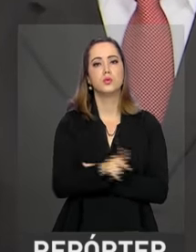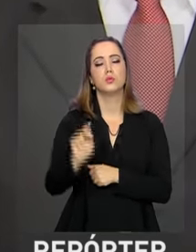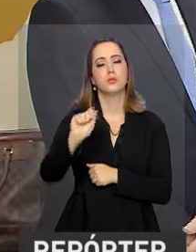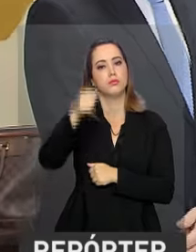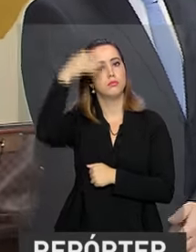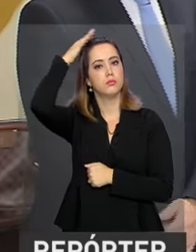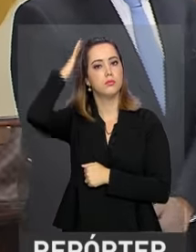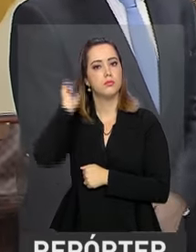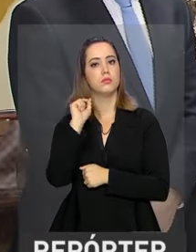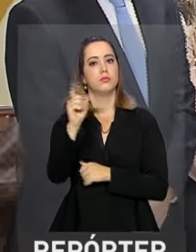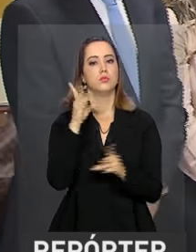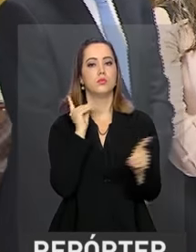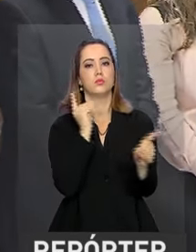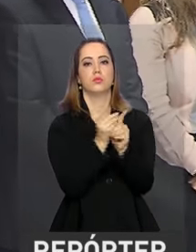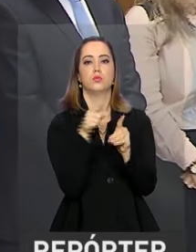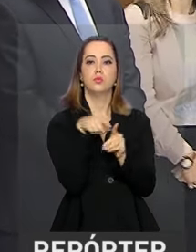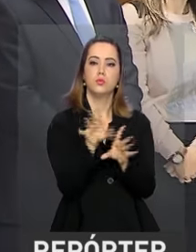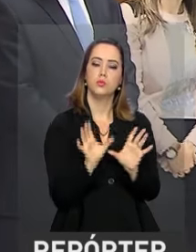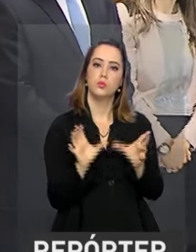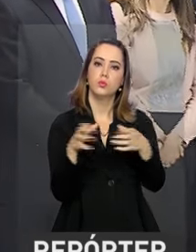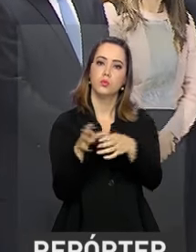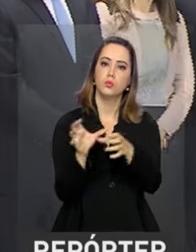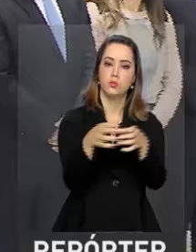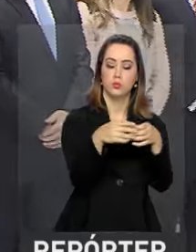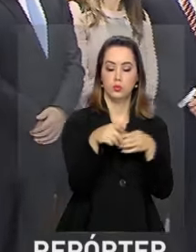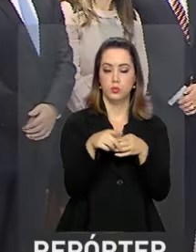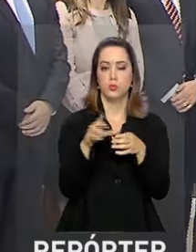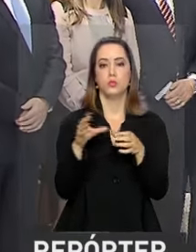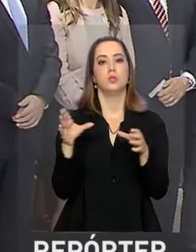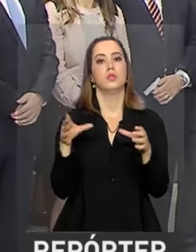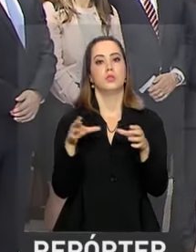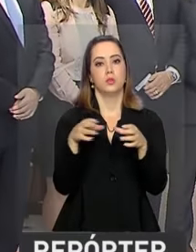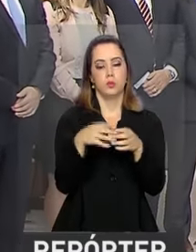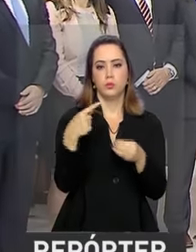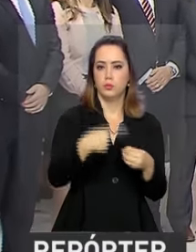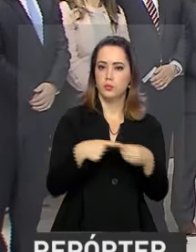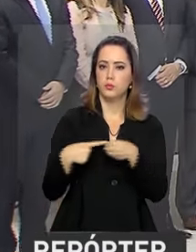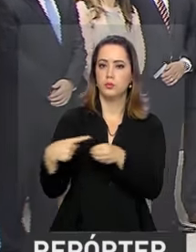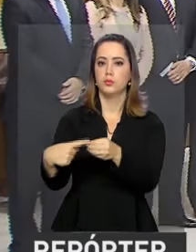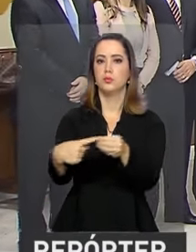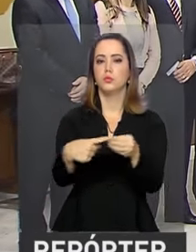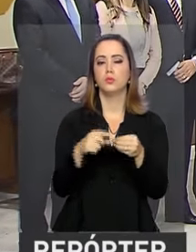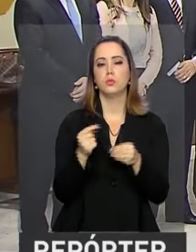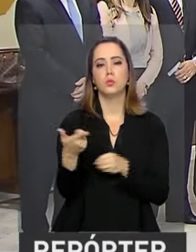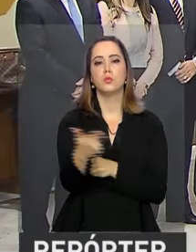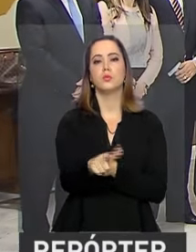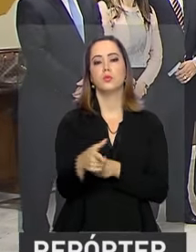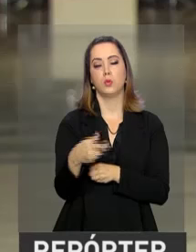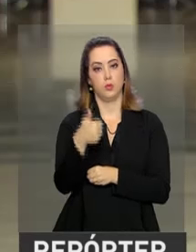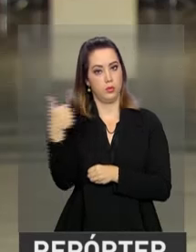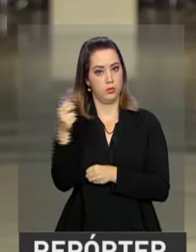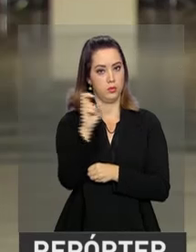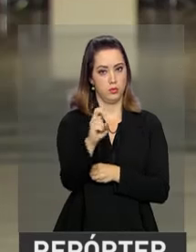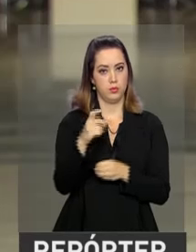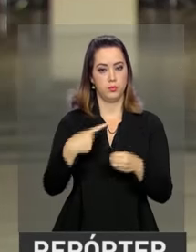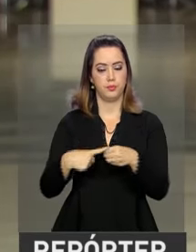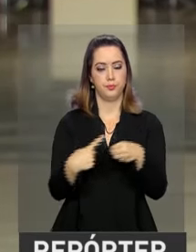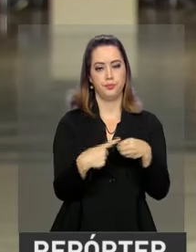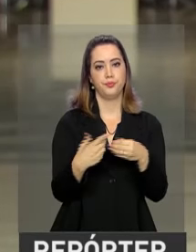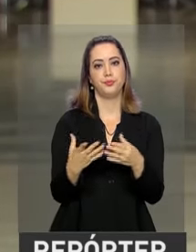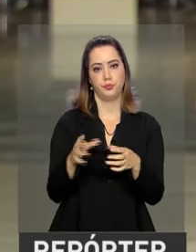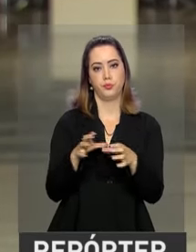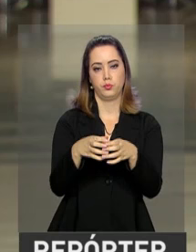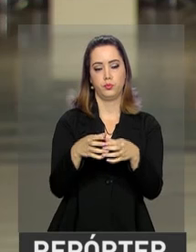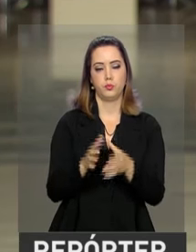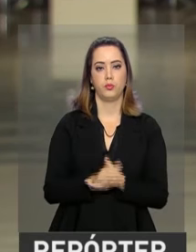Michel Temer, em encontro com representantes da Confederação Nacional dos Municípios e outras 15 associações. Michel Temer disse